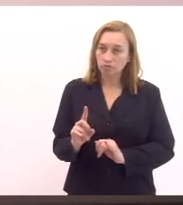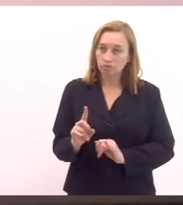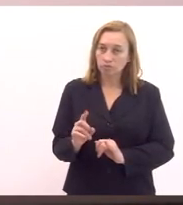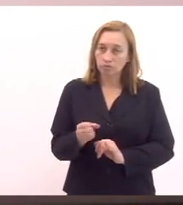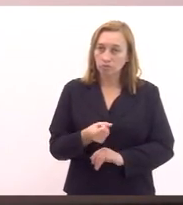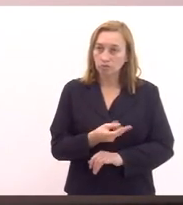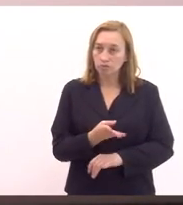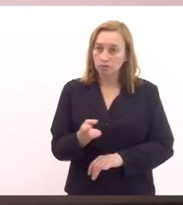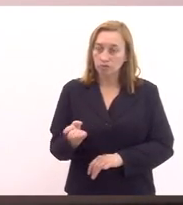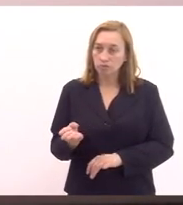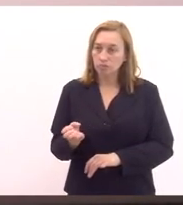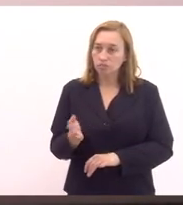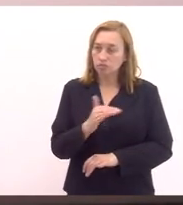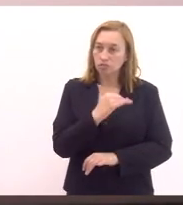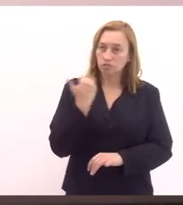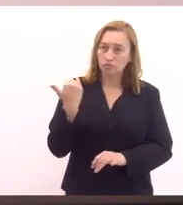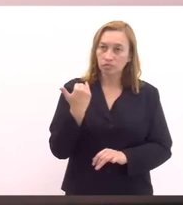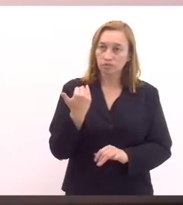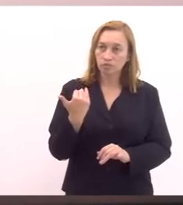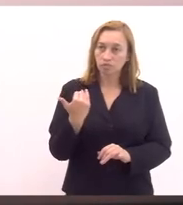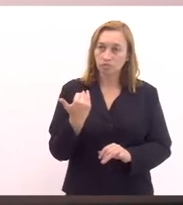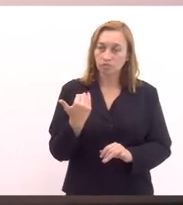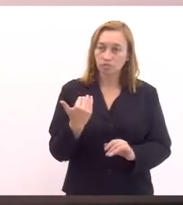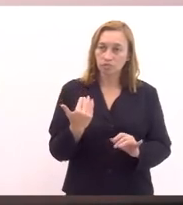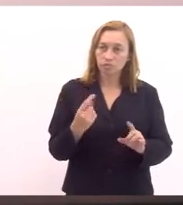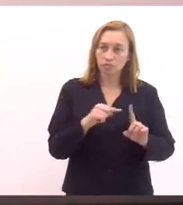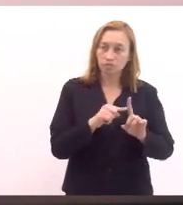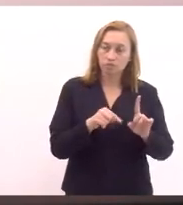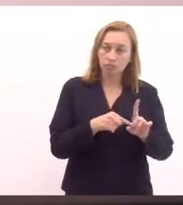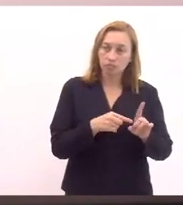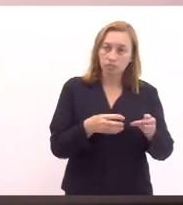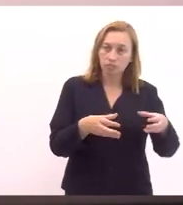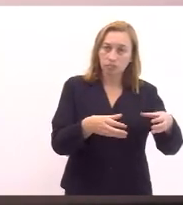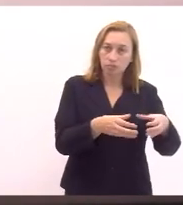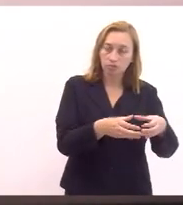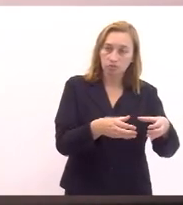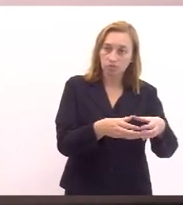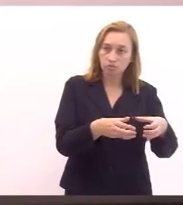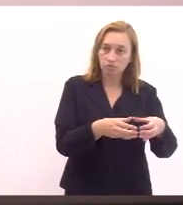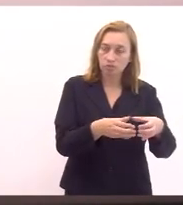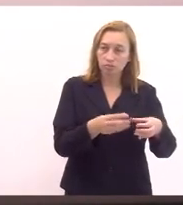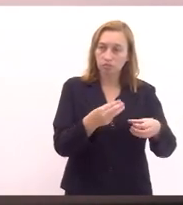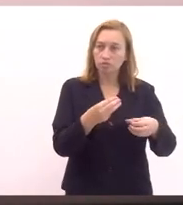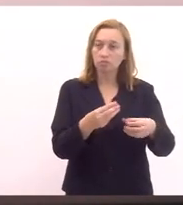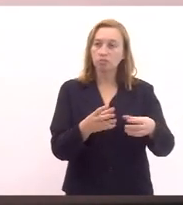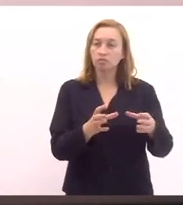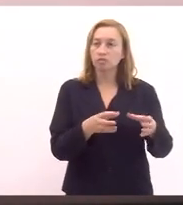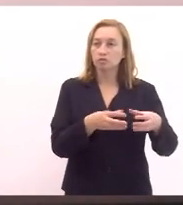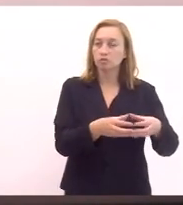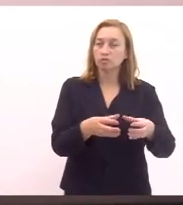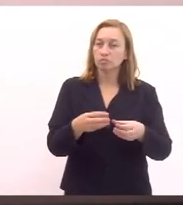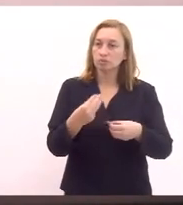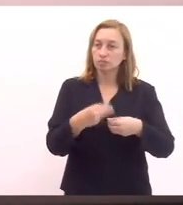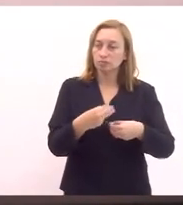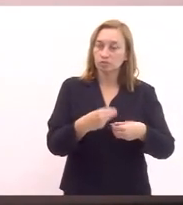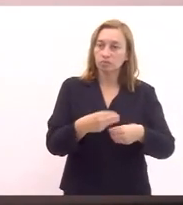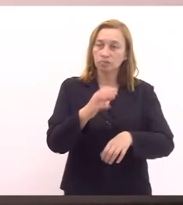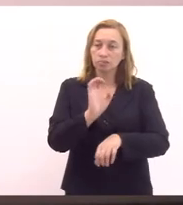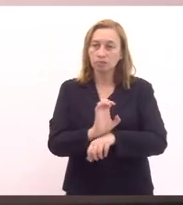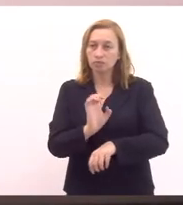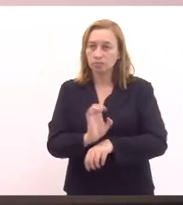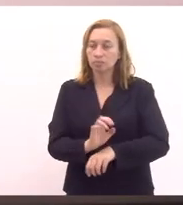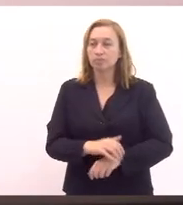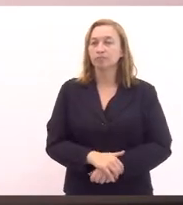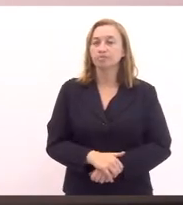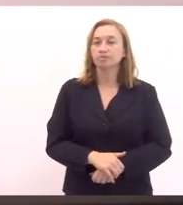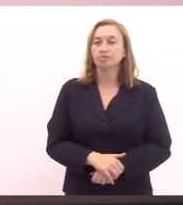materna por área no município no estado vai levantar daqui a questão da Baixada Fluminense na pelo